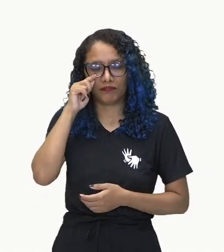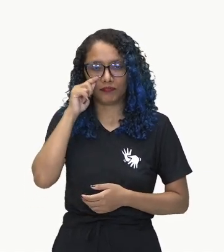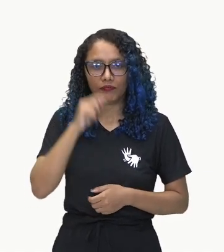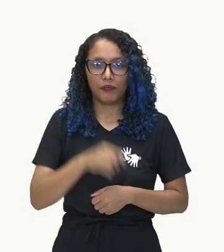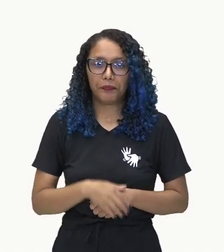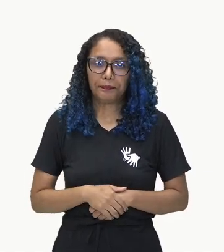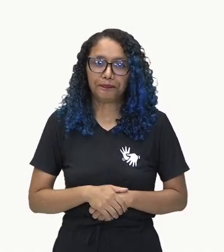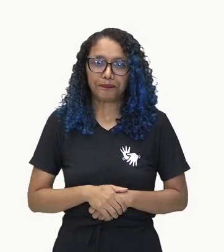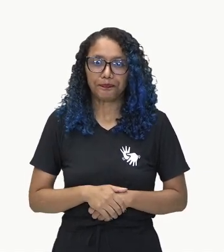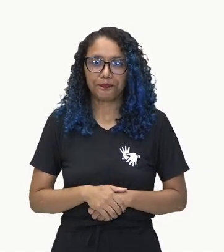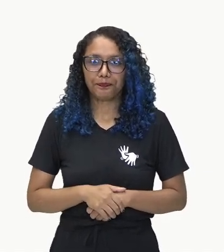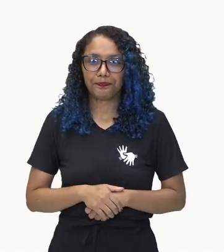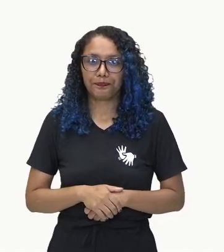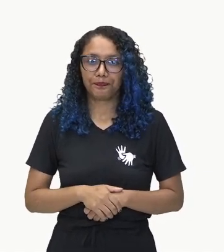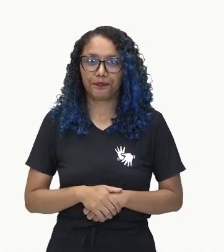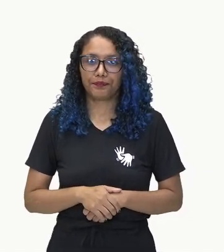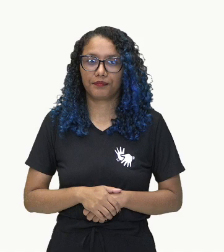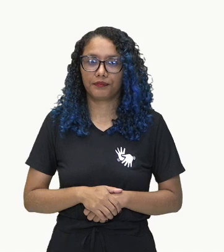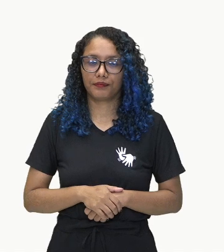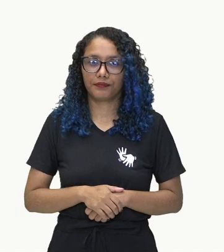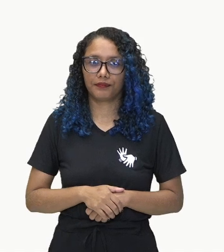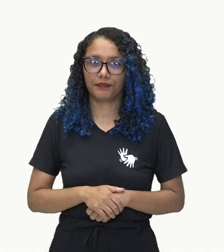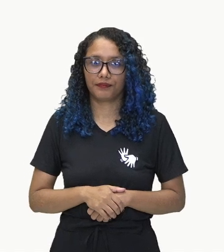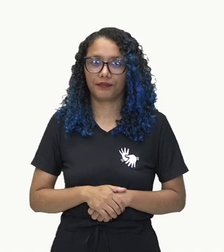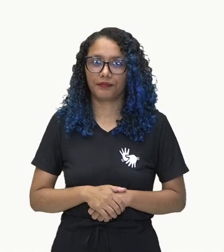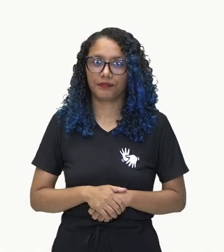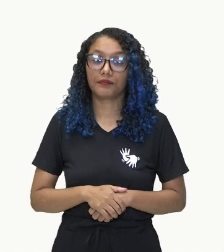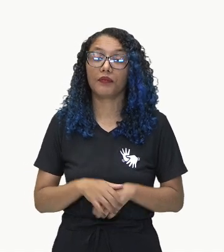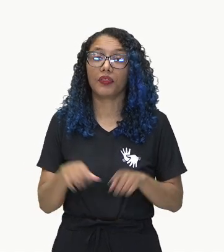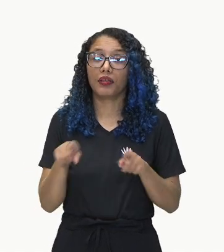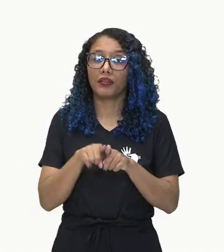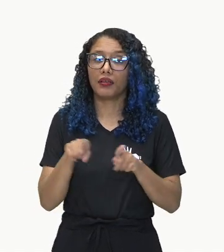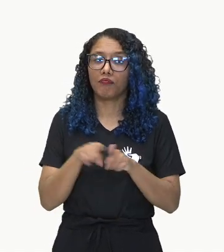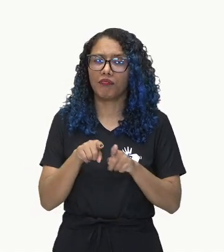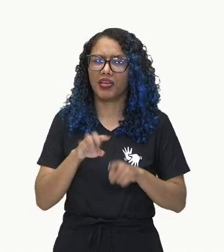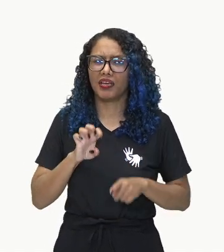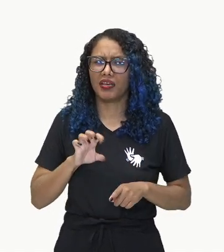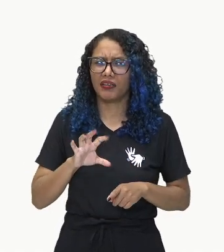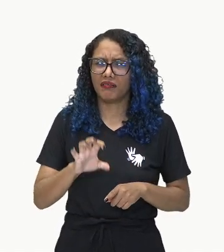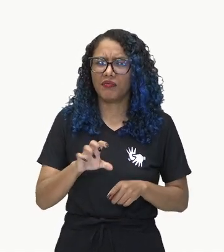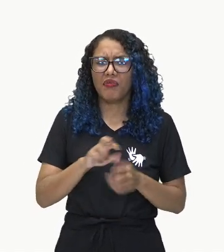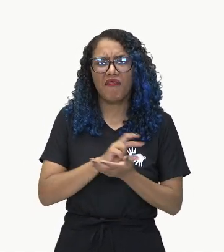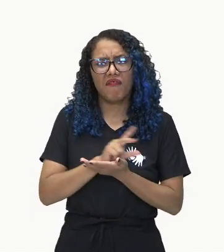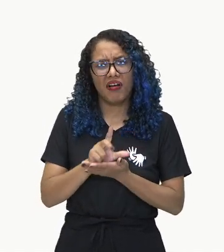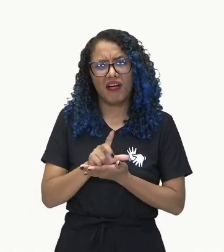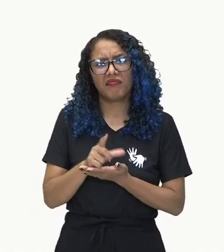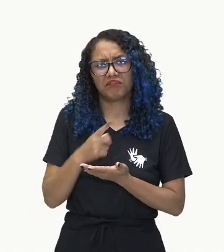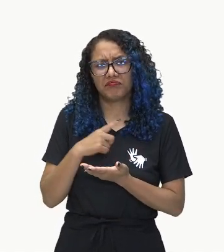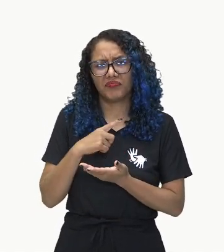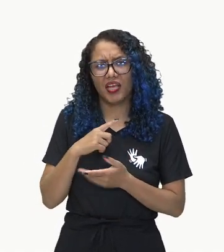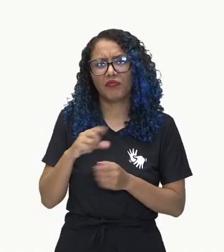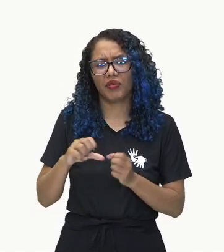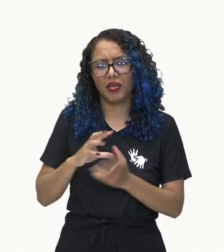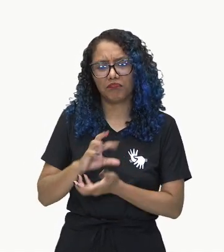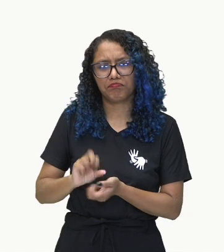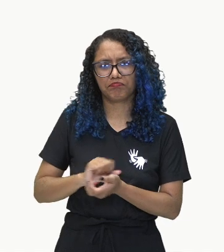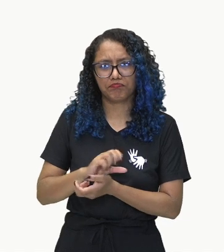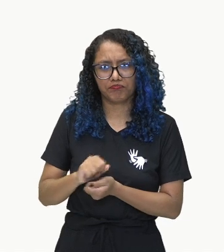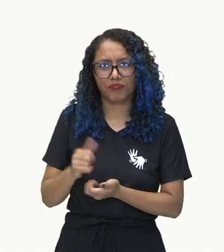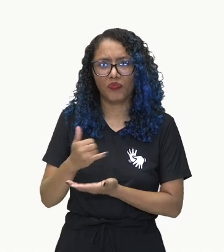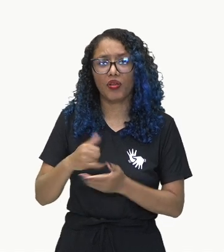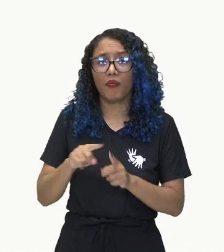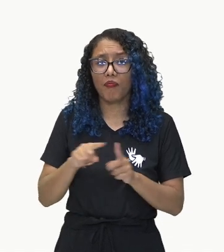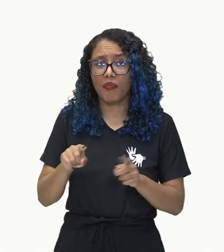a presença de várias enzimas que vão digerir gordura, mas isso não quer dizer que só ela